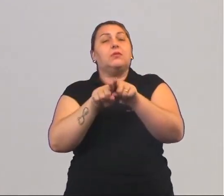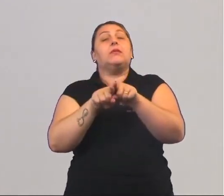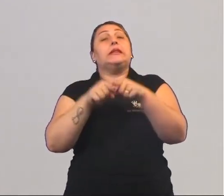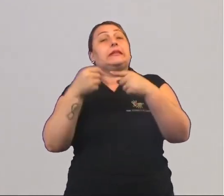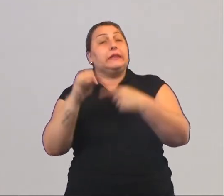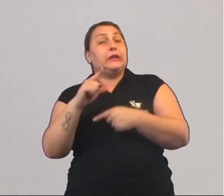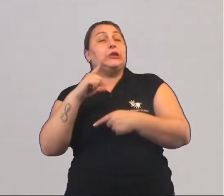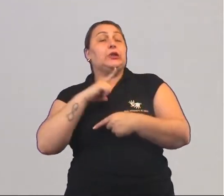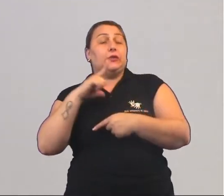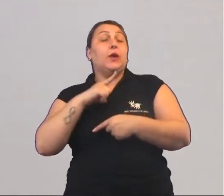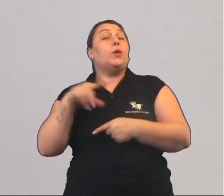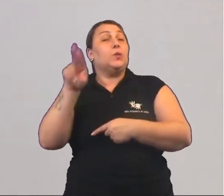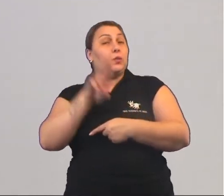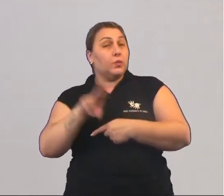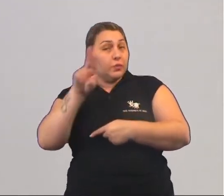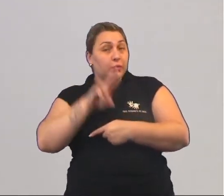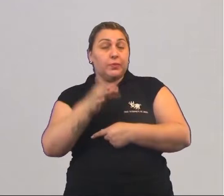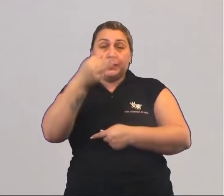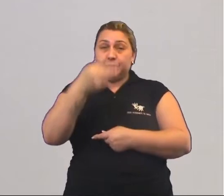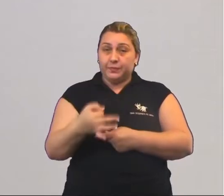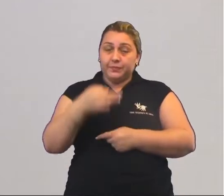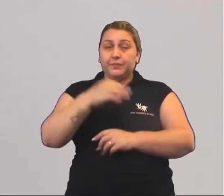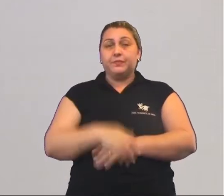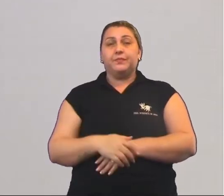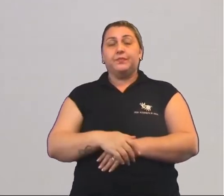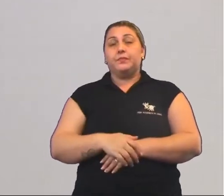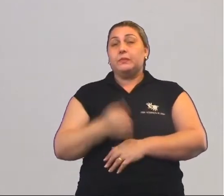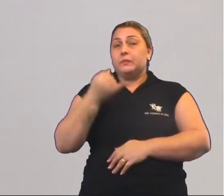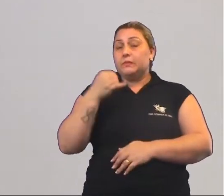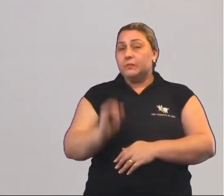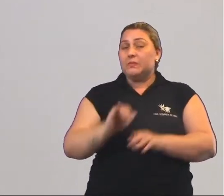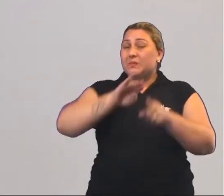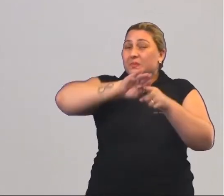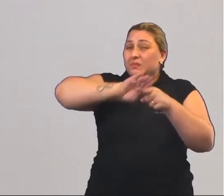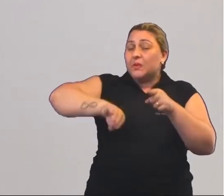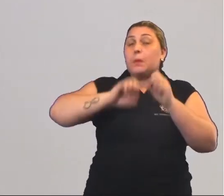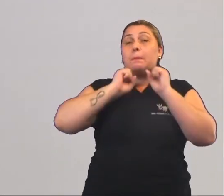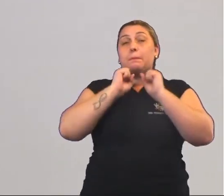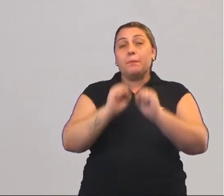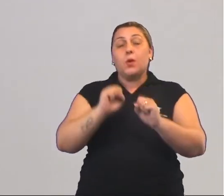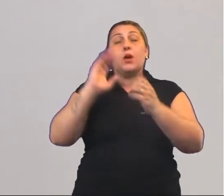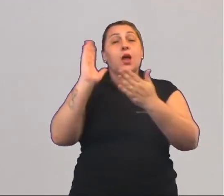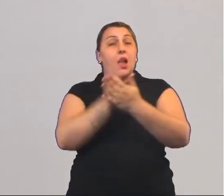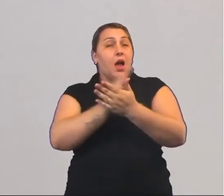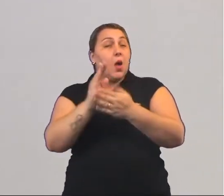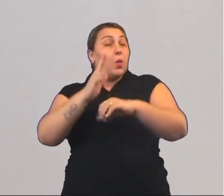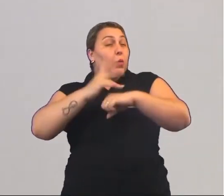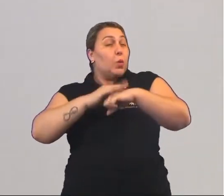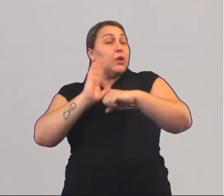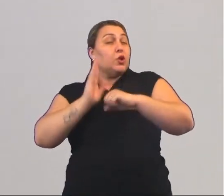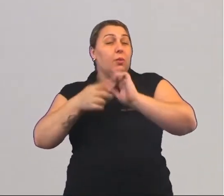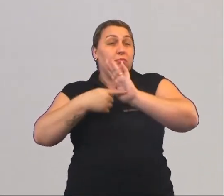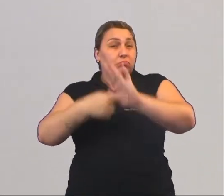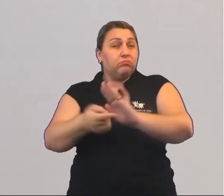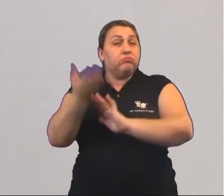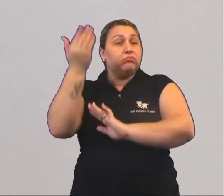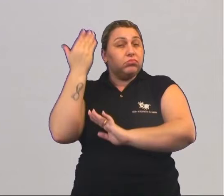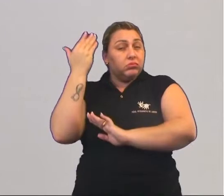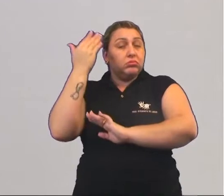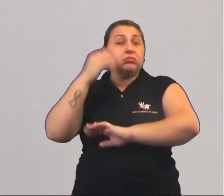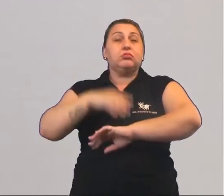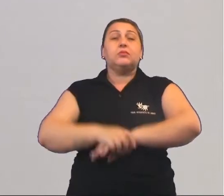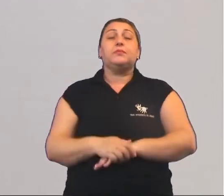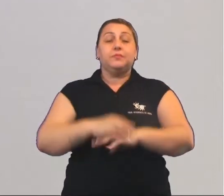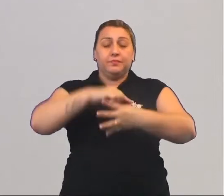mas se tiver palito em casa, utilize, tá certo? Se não ficar sendo retirada, pode gerar algumas daquelas doenças que nós vimos